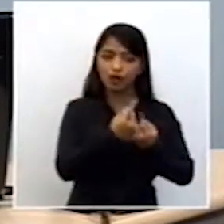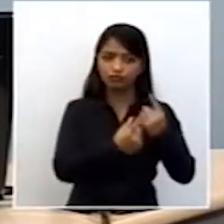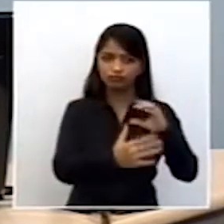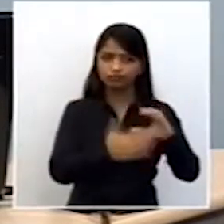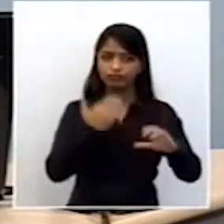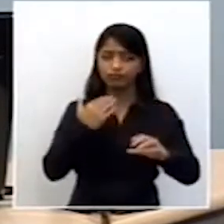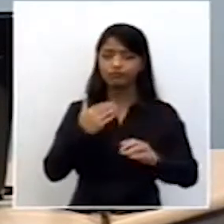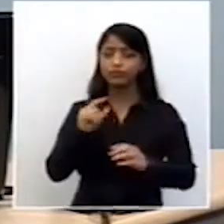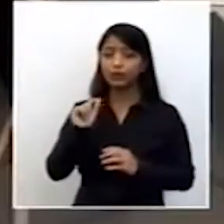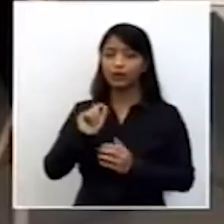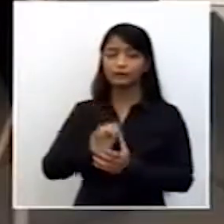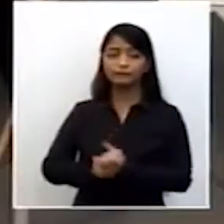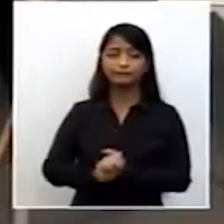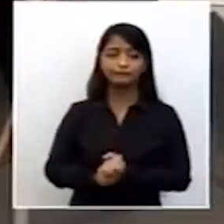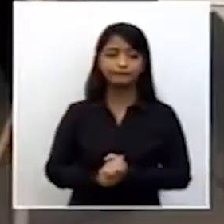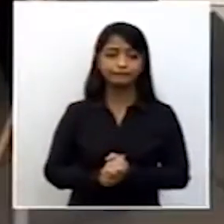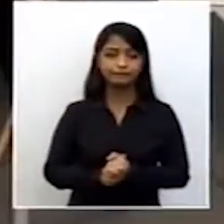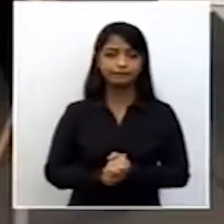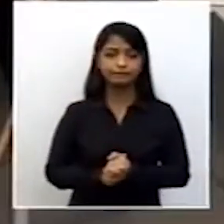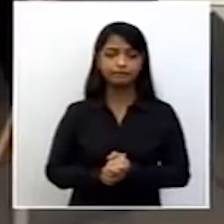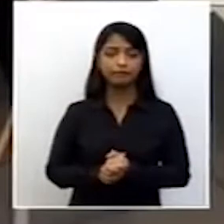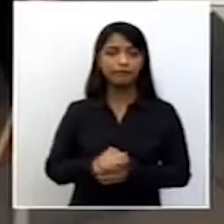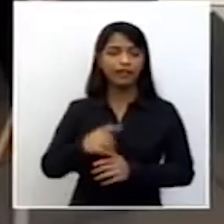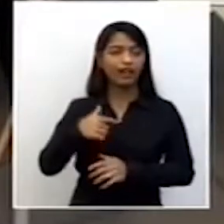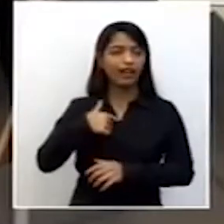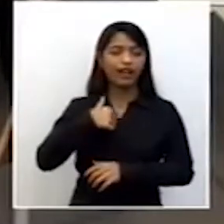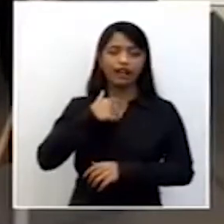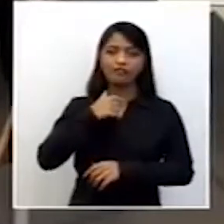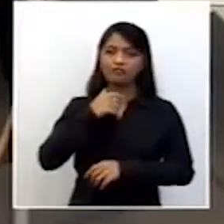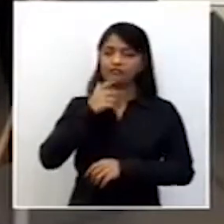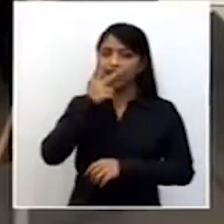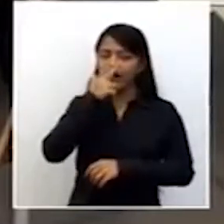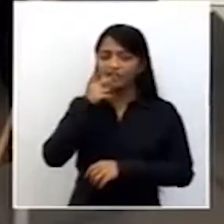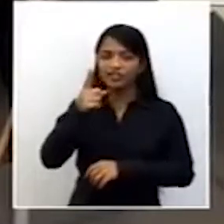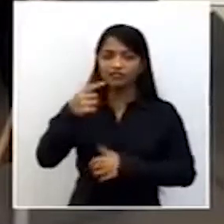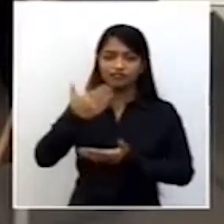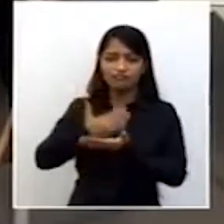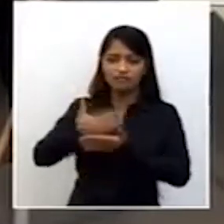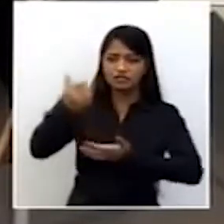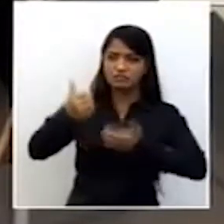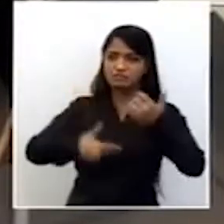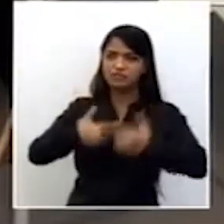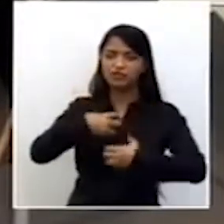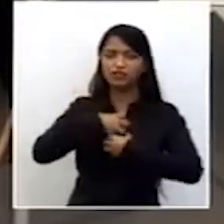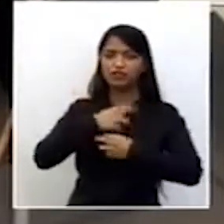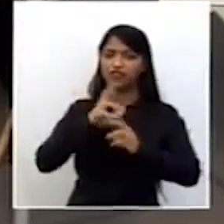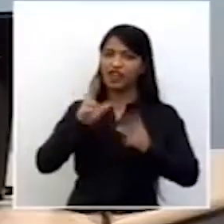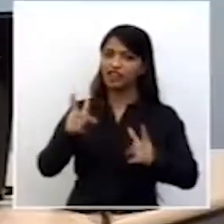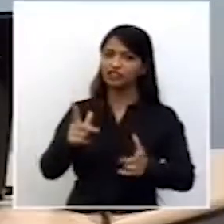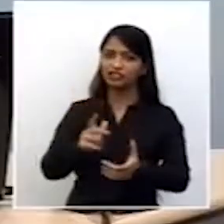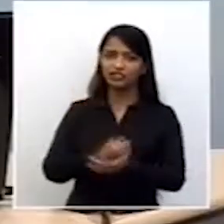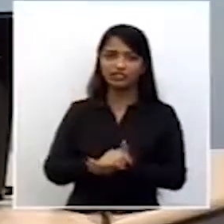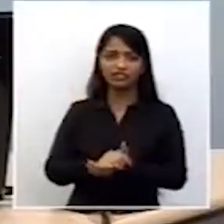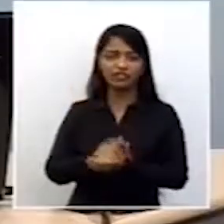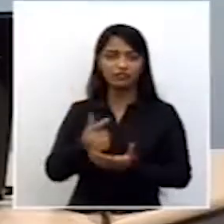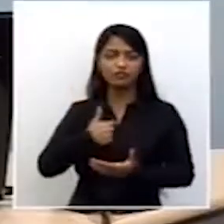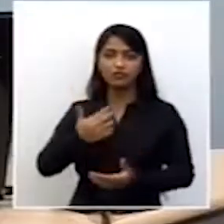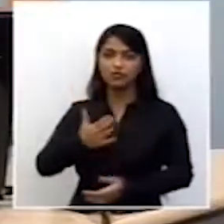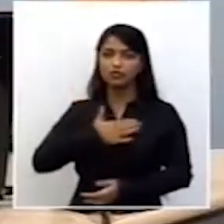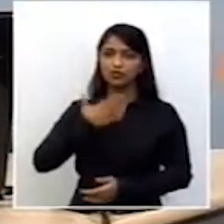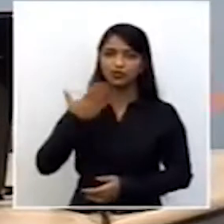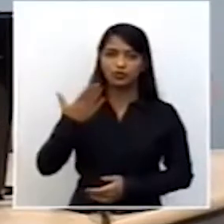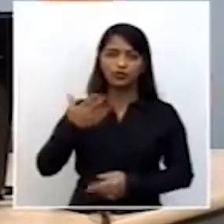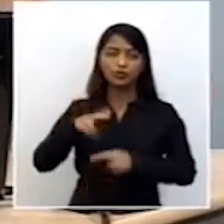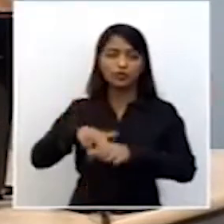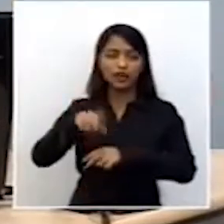que colocaram assim, não esperava. Tá, ok. Né? Então, talvez eles não esperavam porque